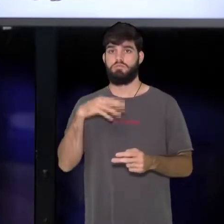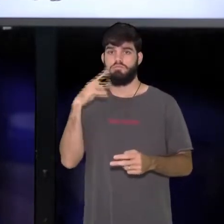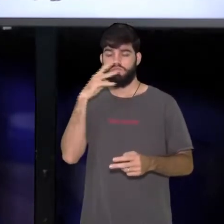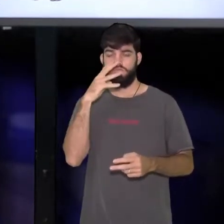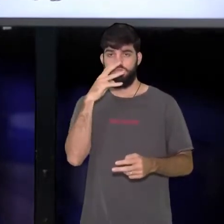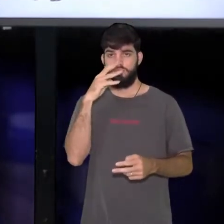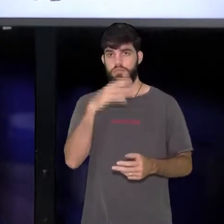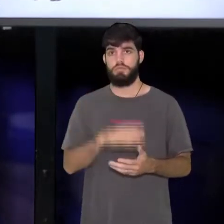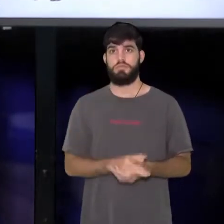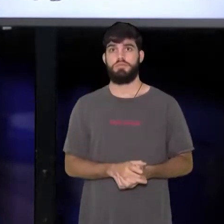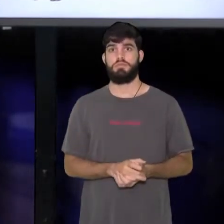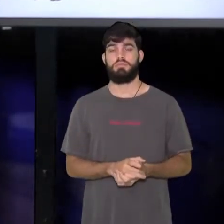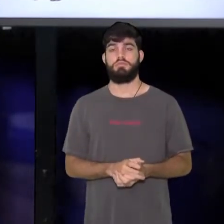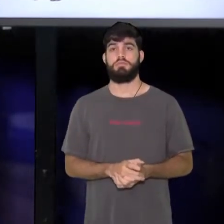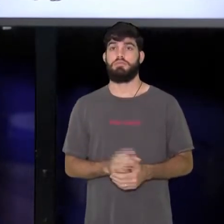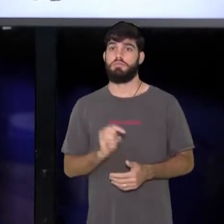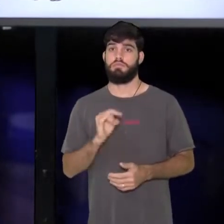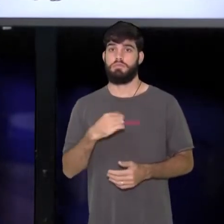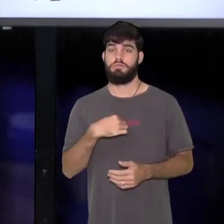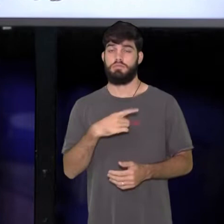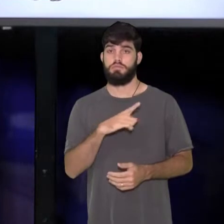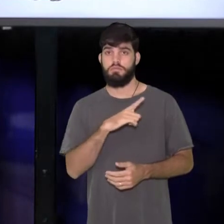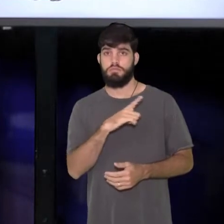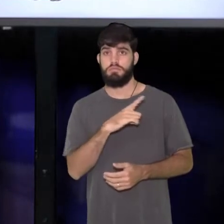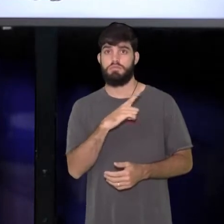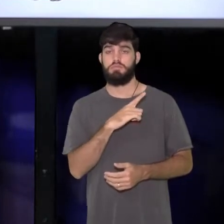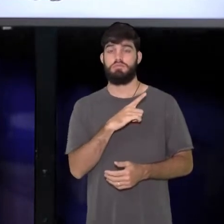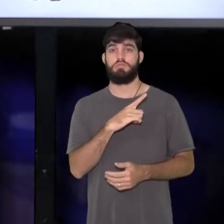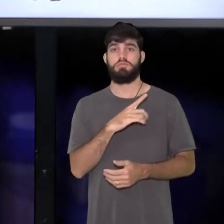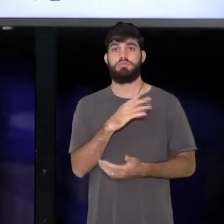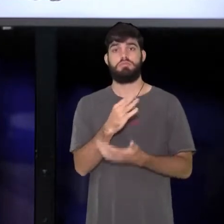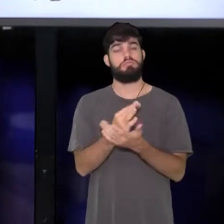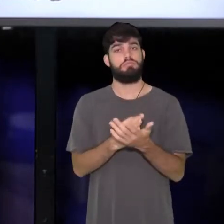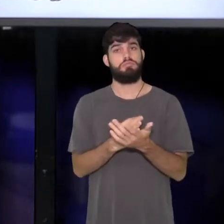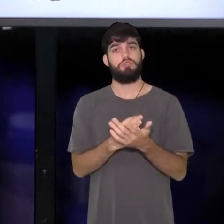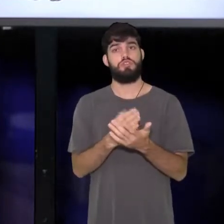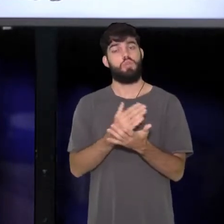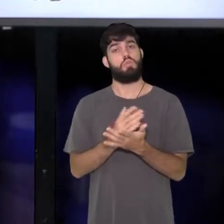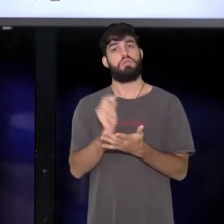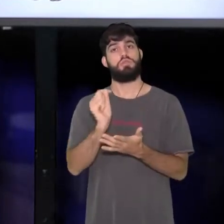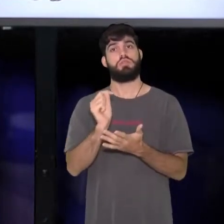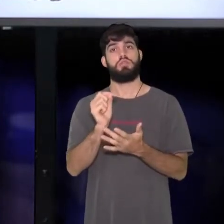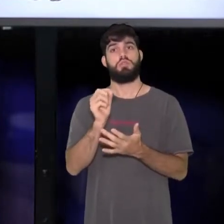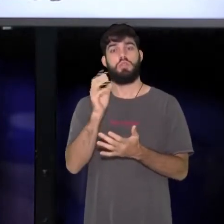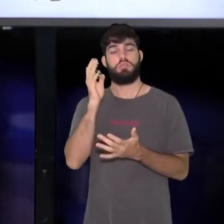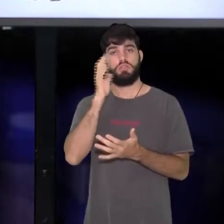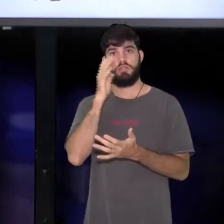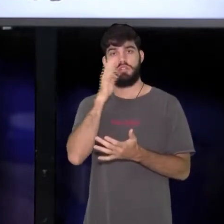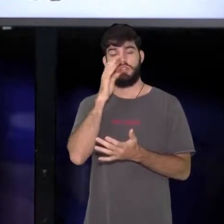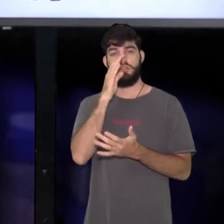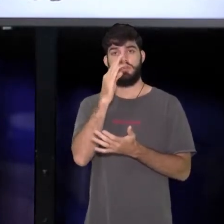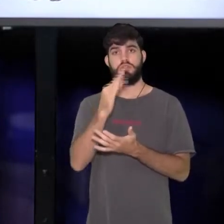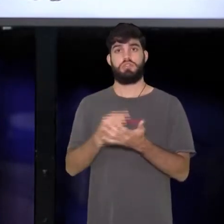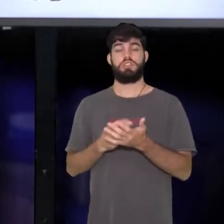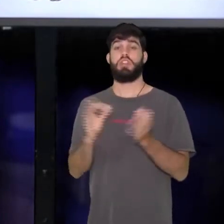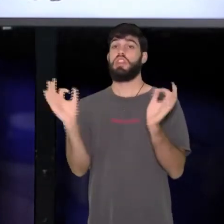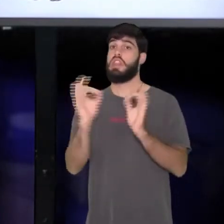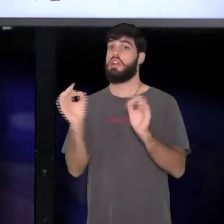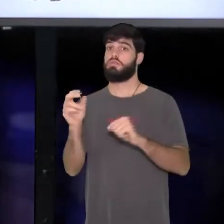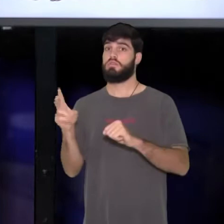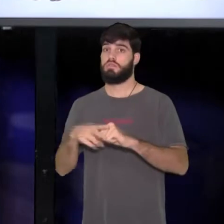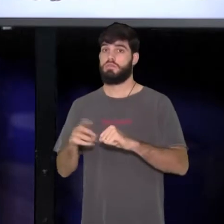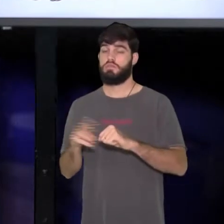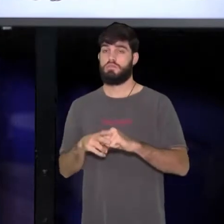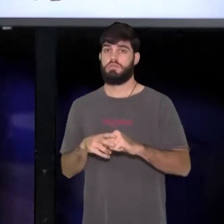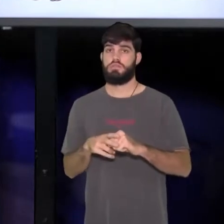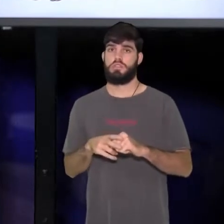elemento híbrido, um texto híbrido, comece observando os elementos não verbais. Eles não estão aqui por acaso, eles não estão aqui